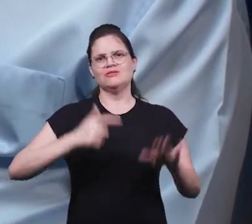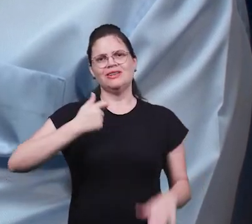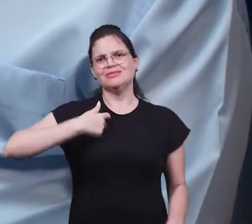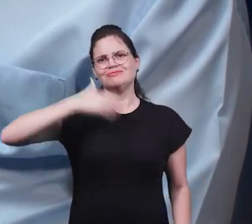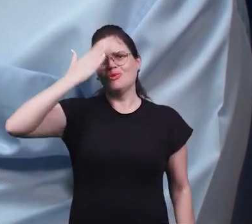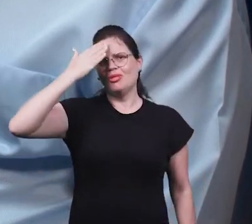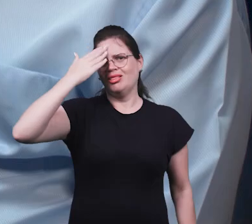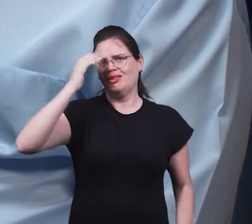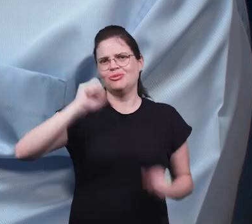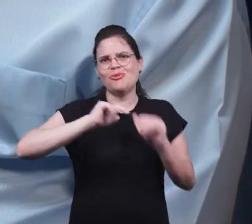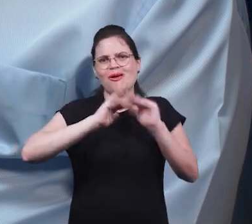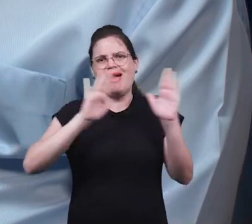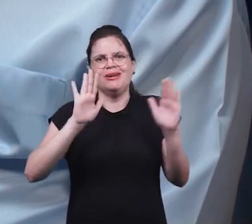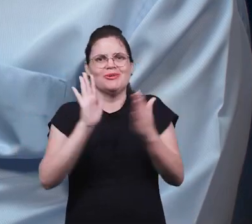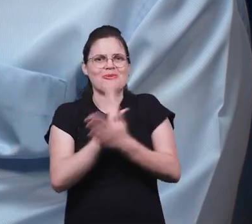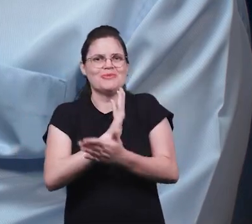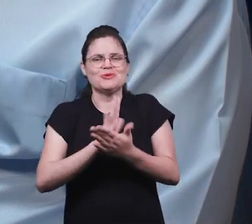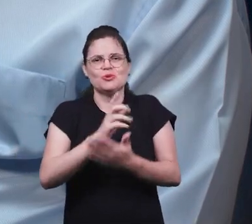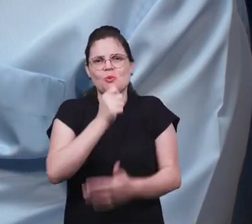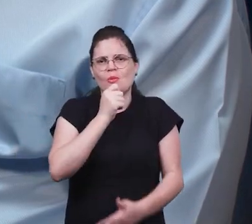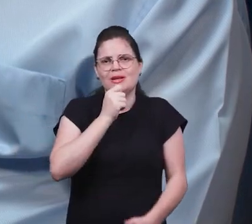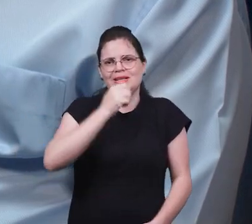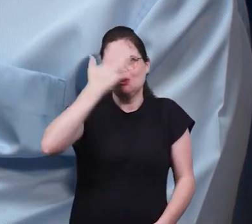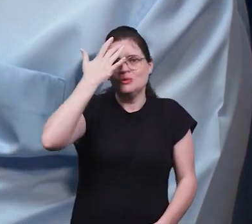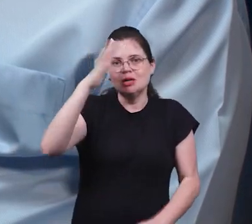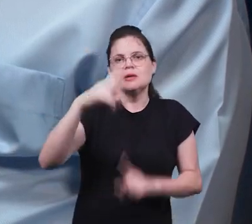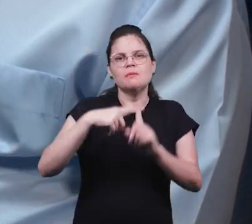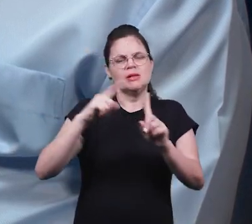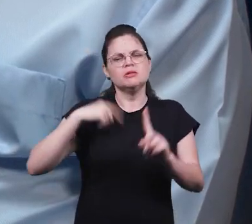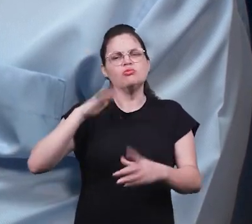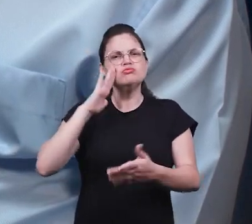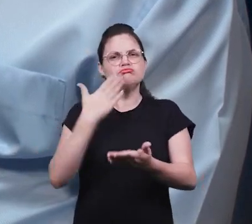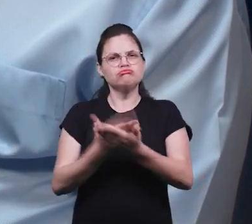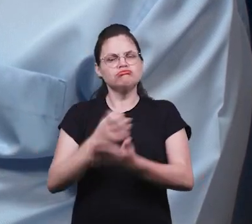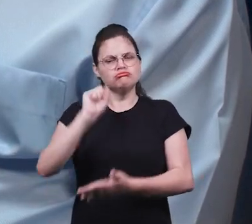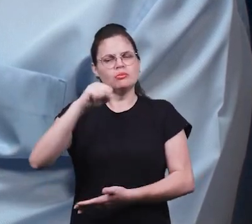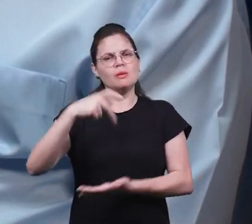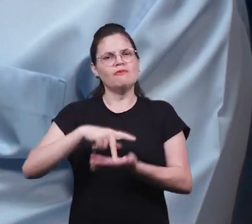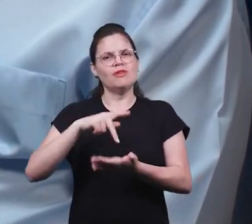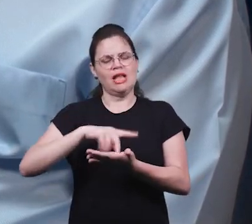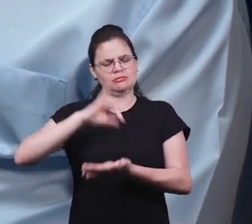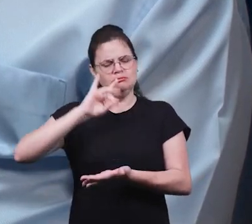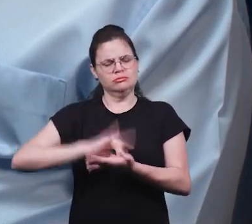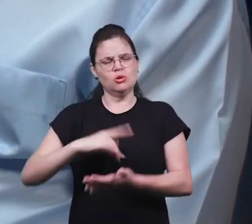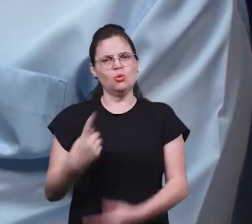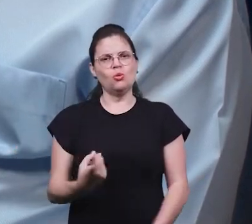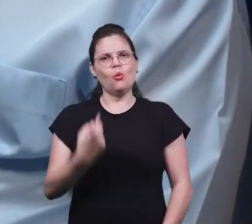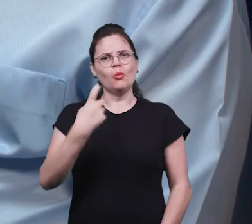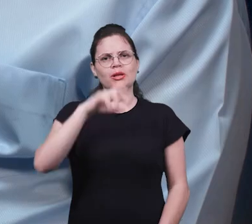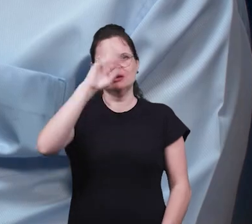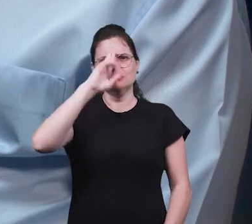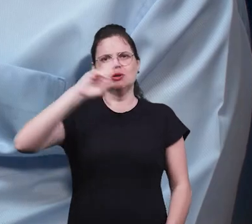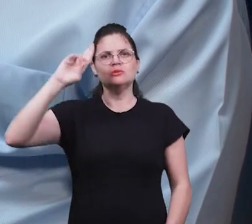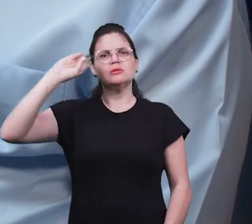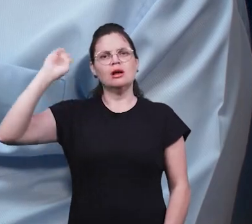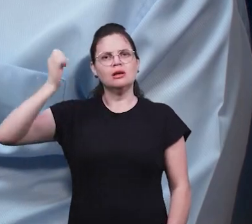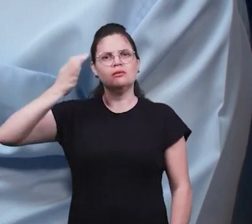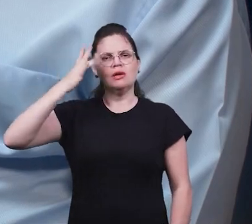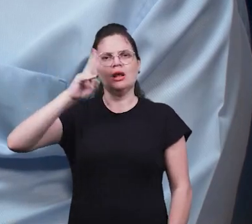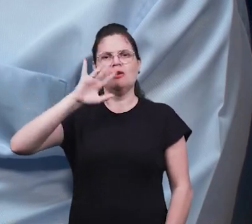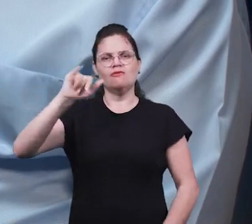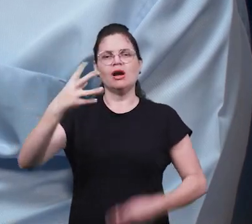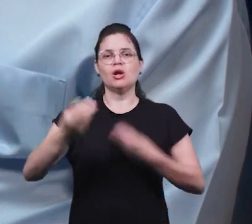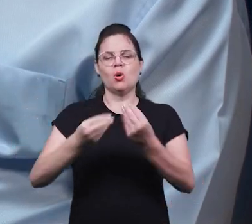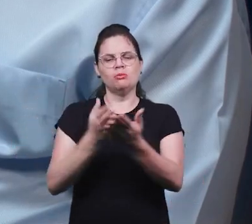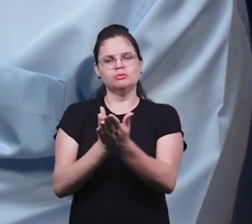compreender muita coisa, mas eu aceito a verdade de Deus. E Deus vai nos mostrando aquilo que é o caminho de Deus,